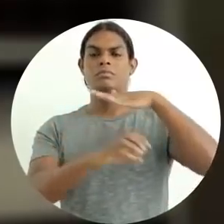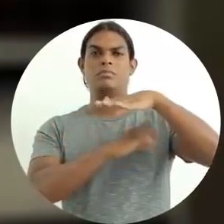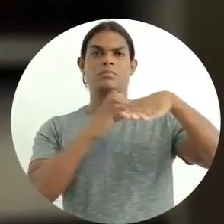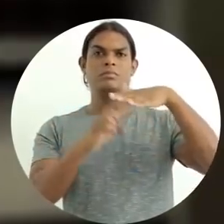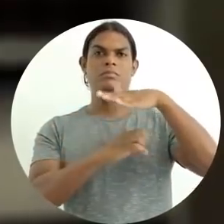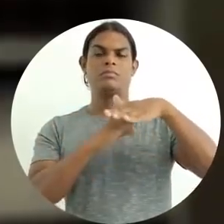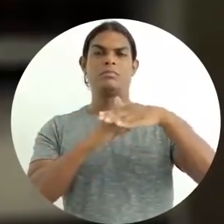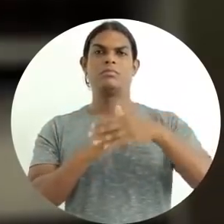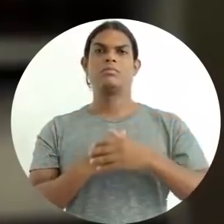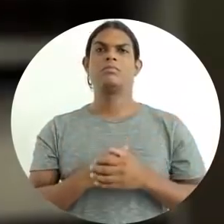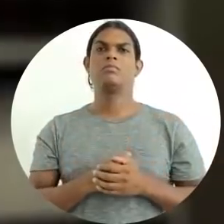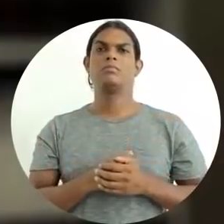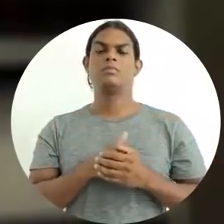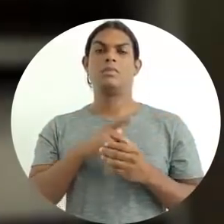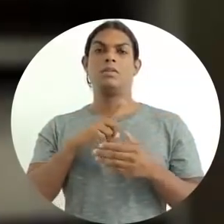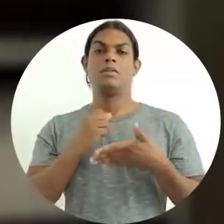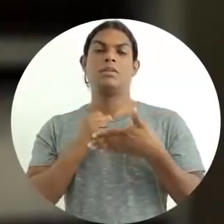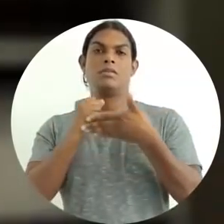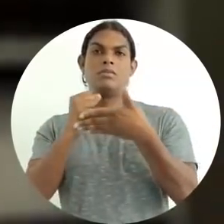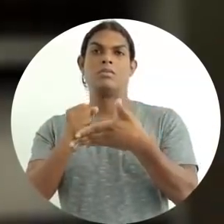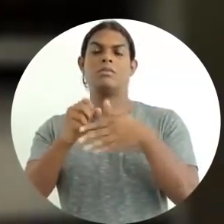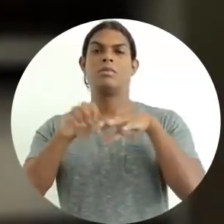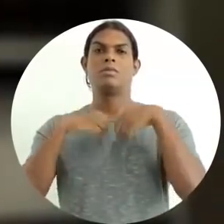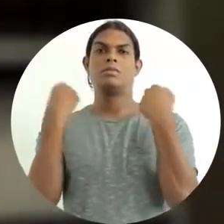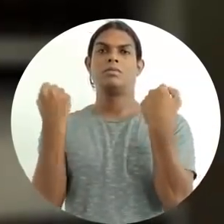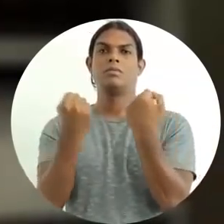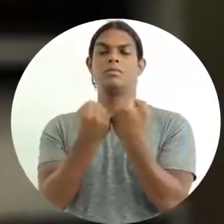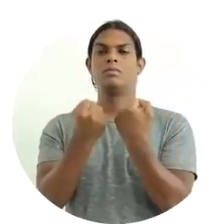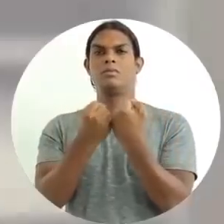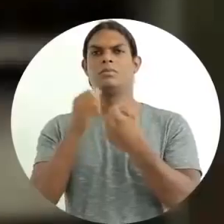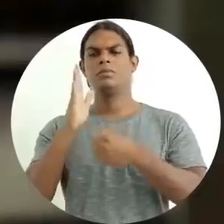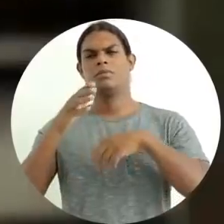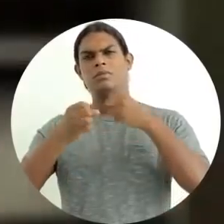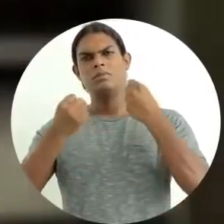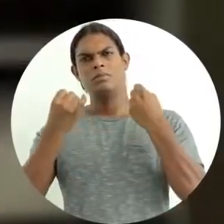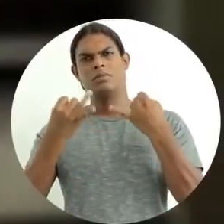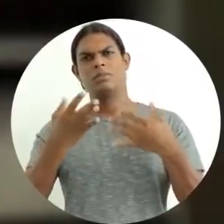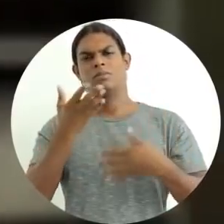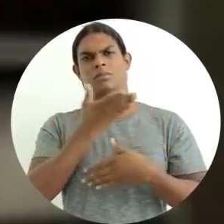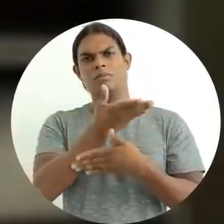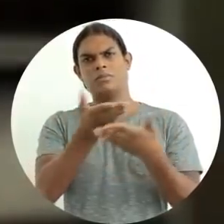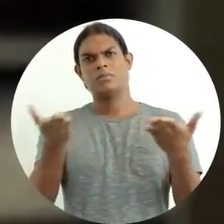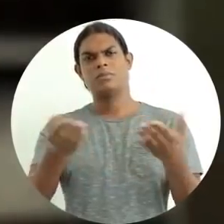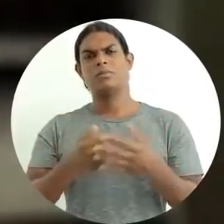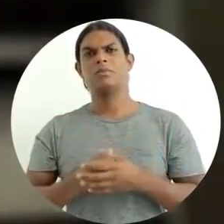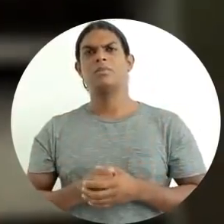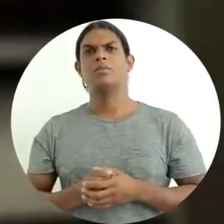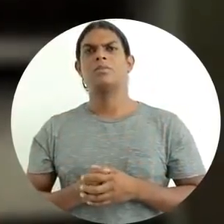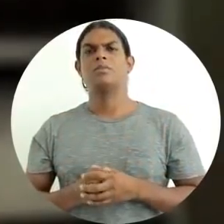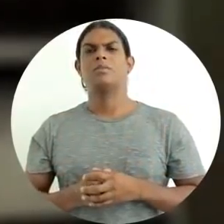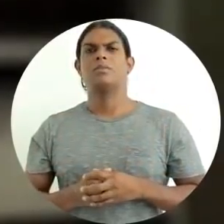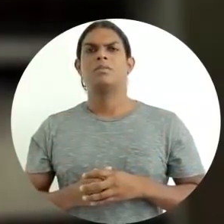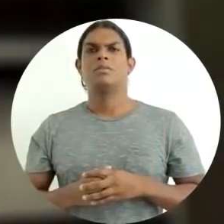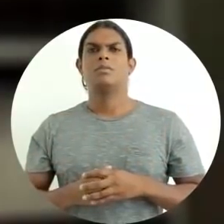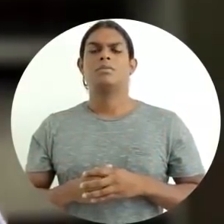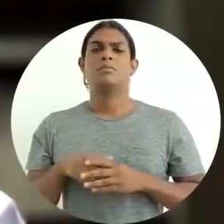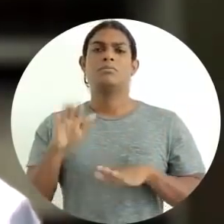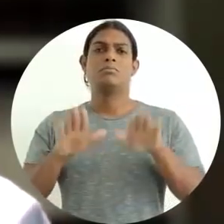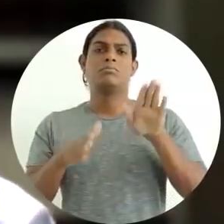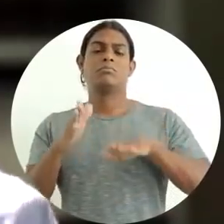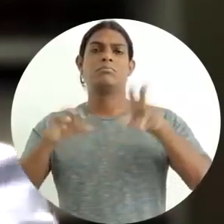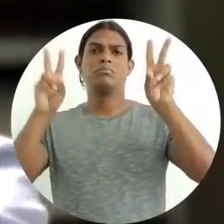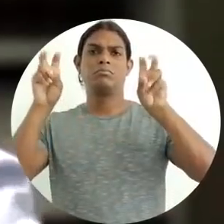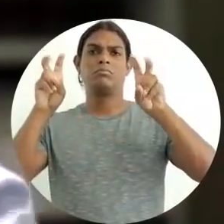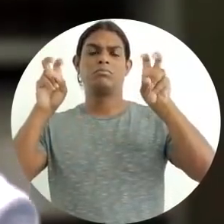as organizações e tem o apoio do povo. Eu falei aqui para vocês, né, sobre